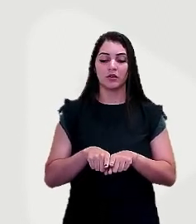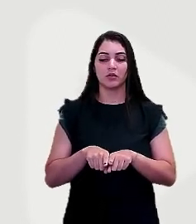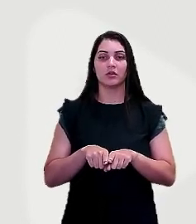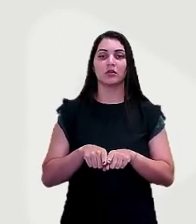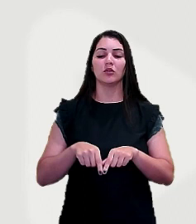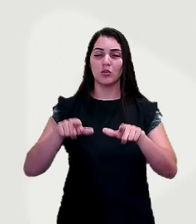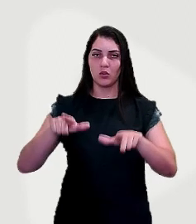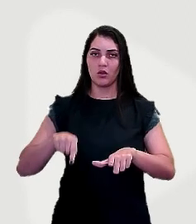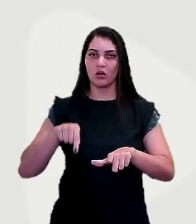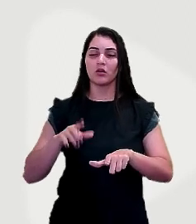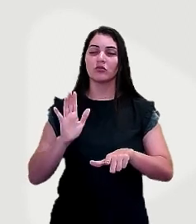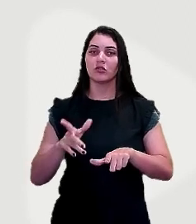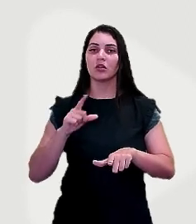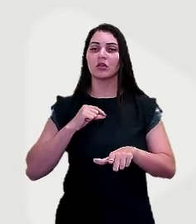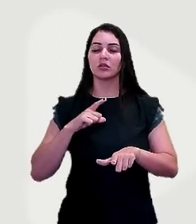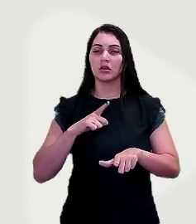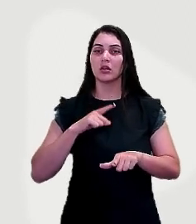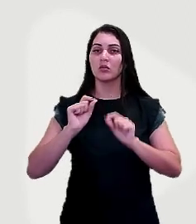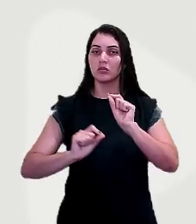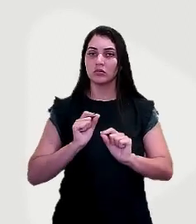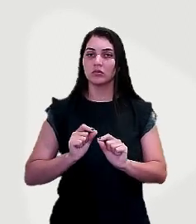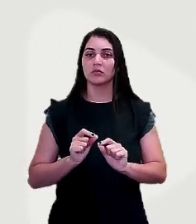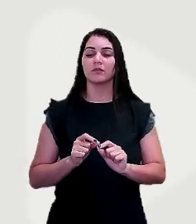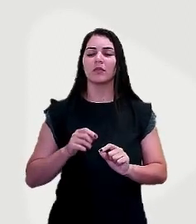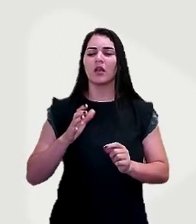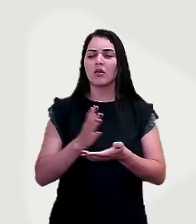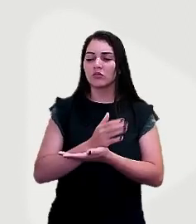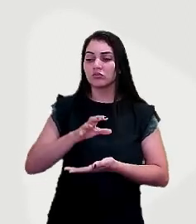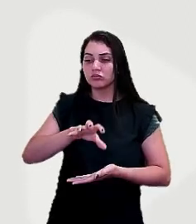de território, né? Já que essa região também tem as regiões que são